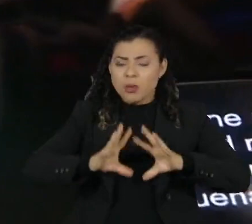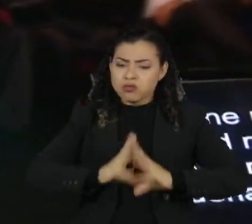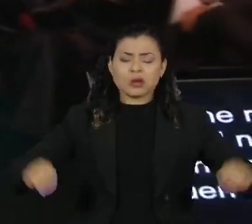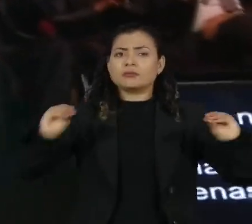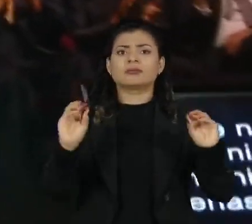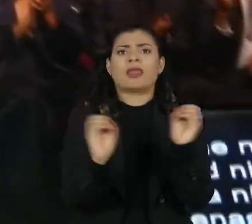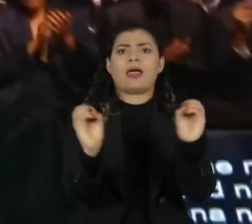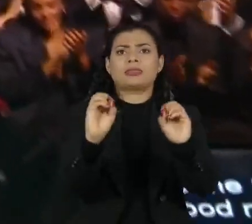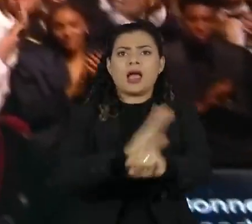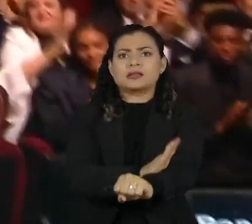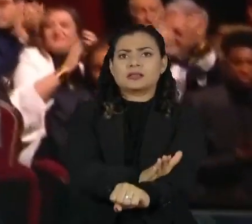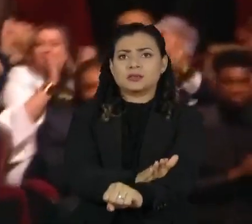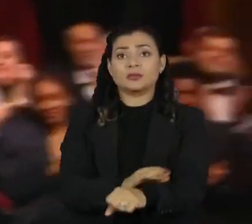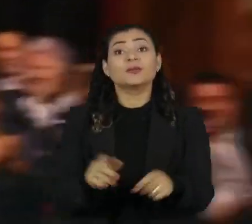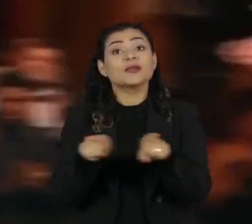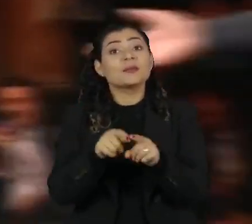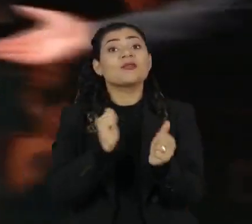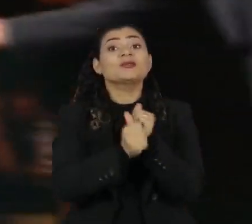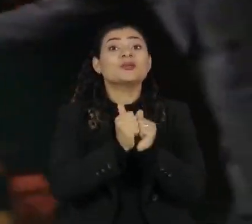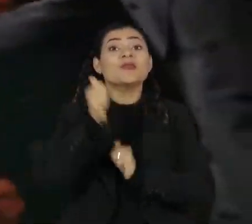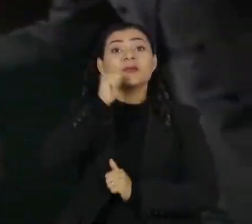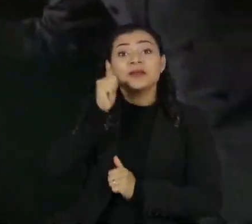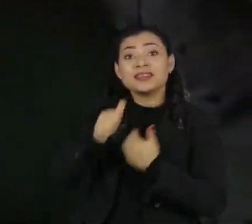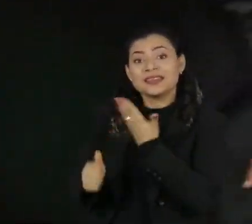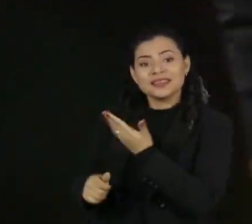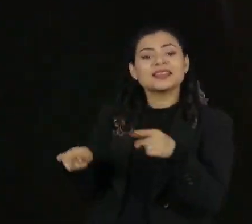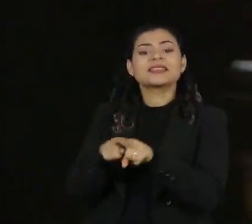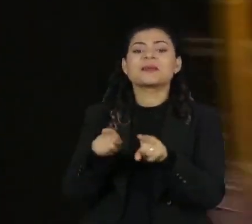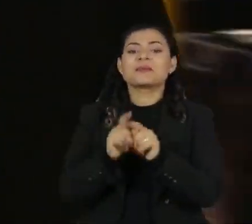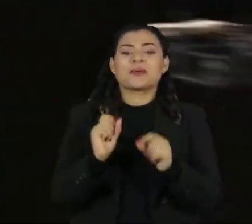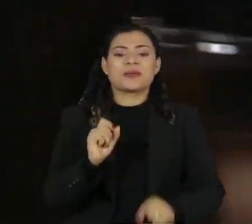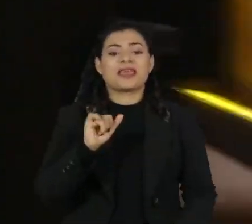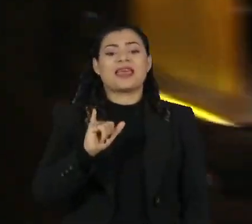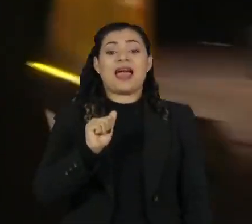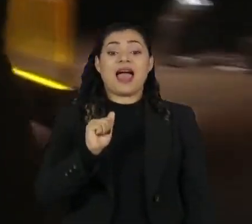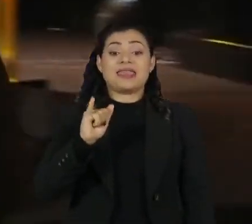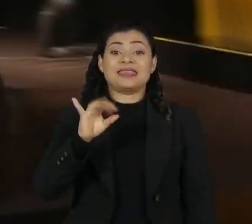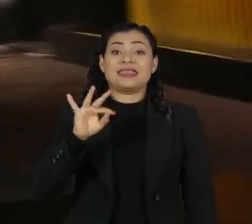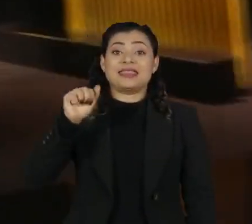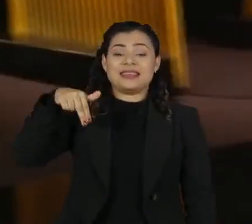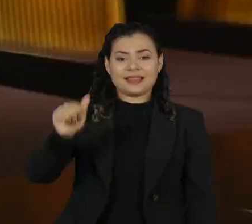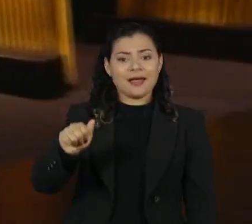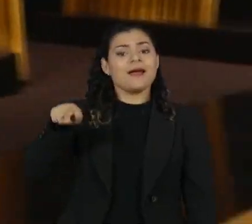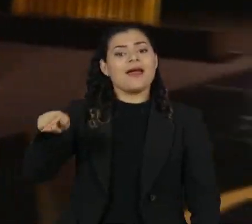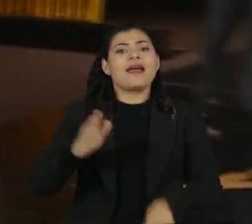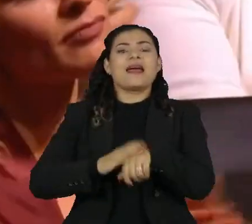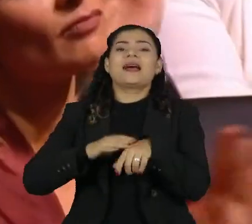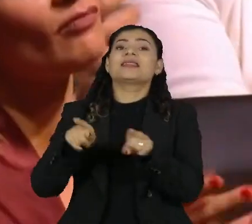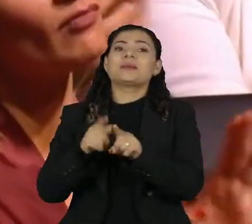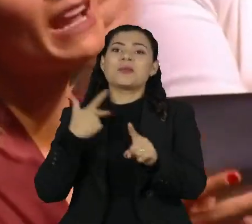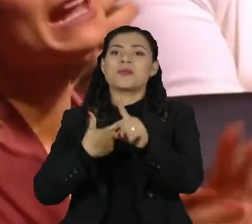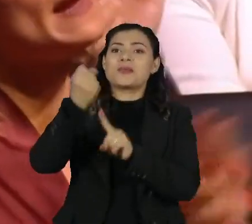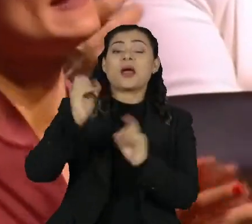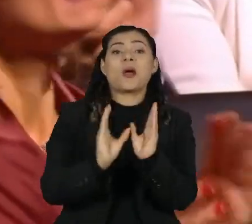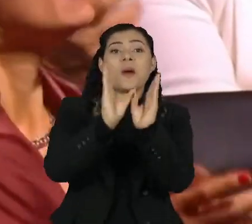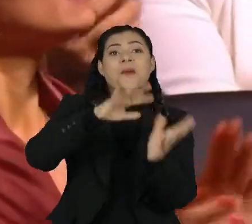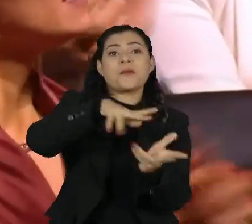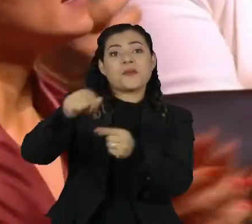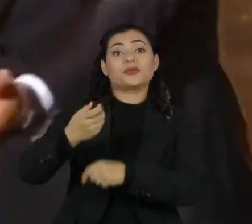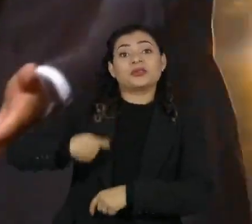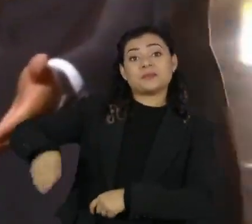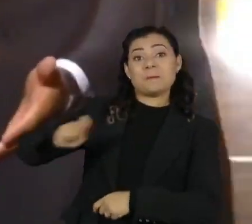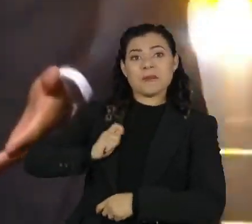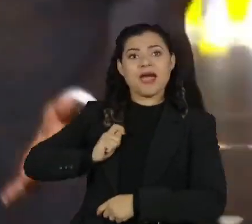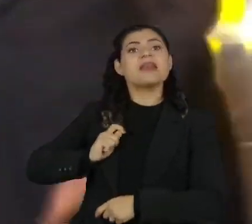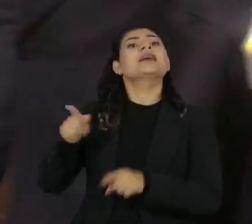menos. No futebol feminino, a bola de ouro foi para a Aitana Bonmatí. A meio-campista participou da conquista da Copa do Mundo pela Espanha